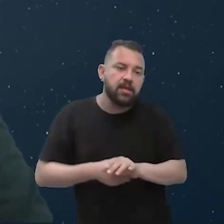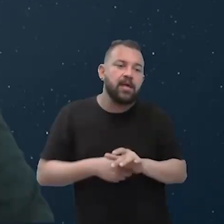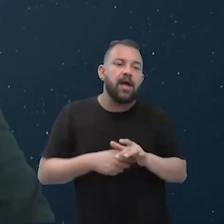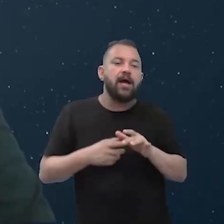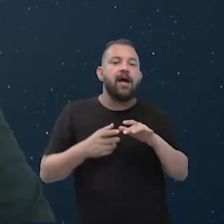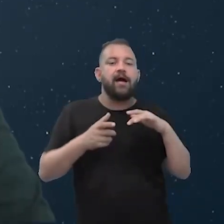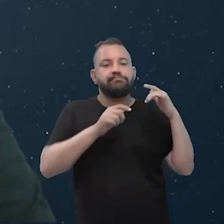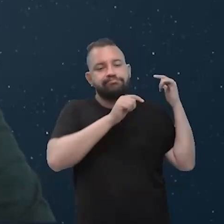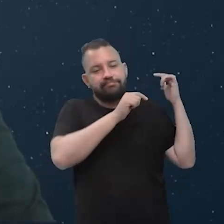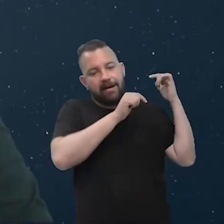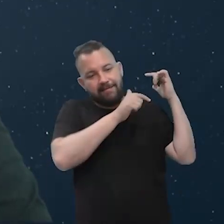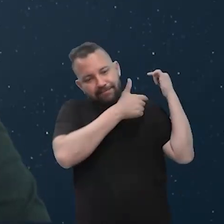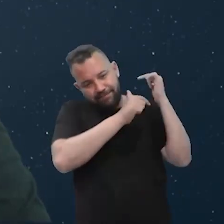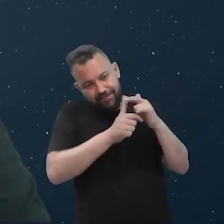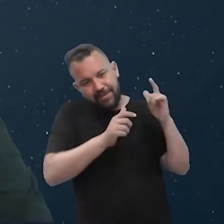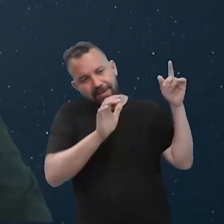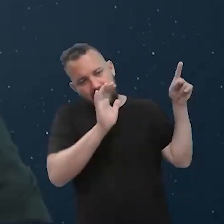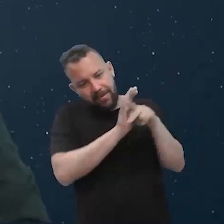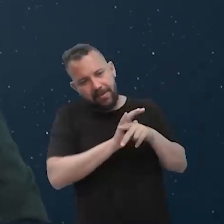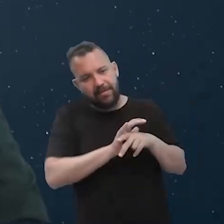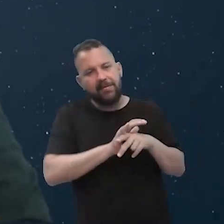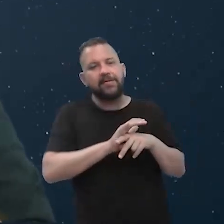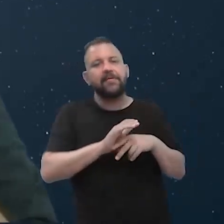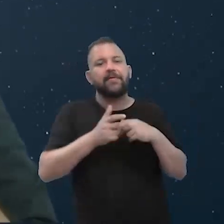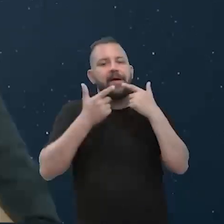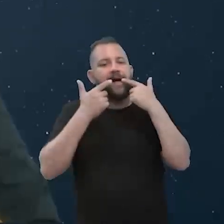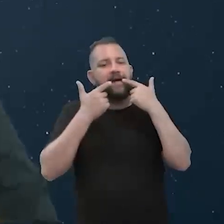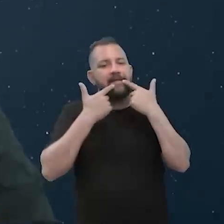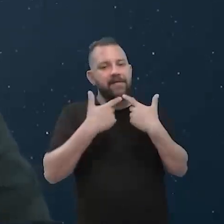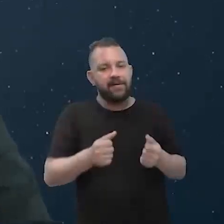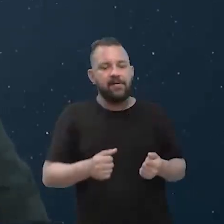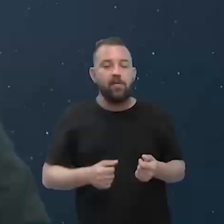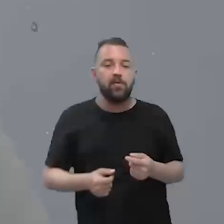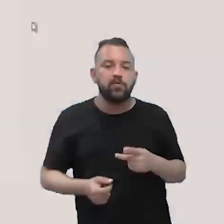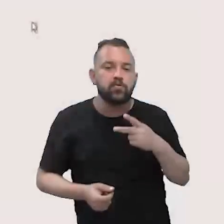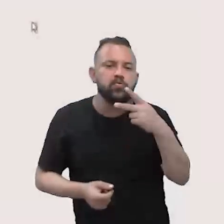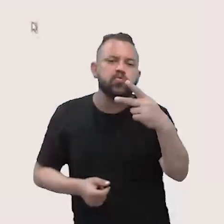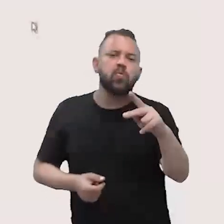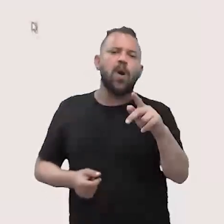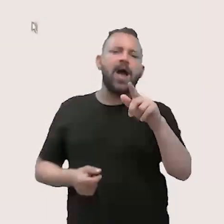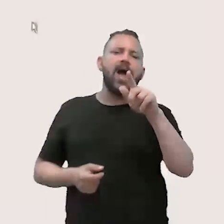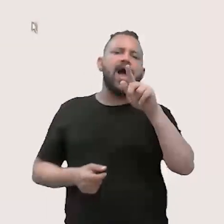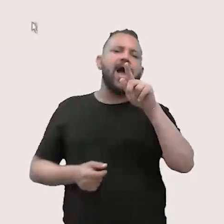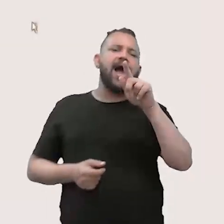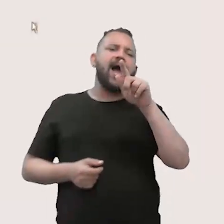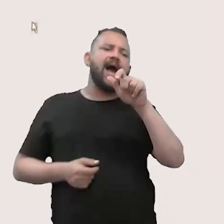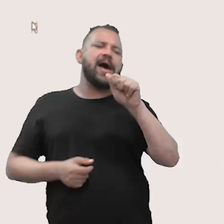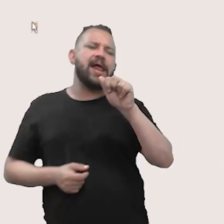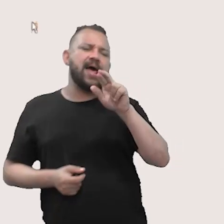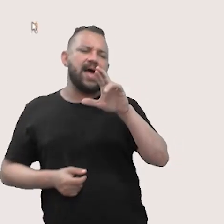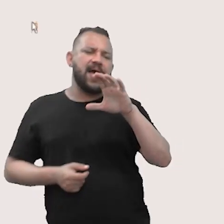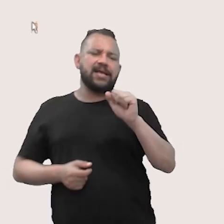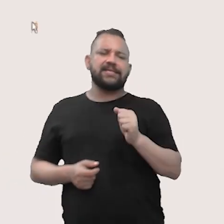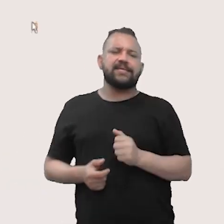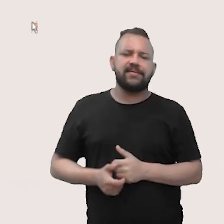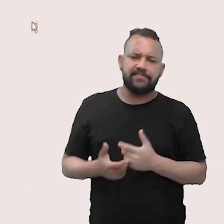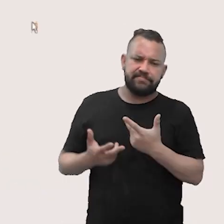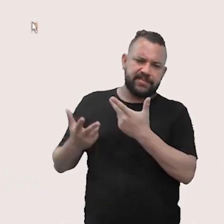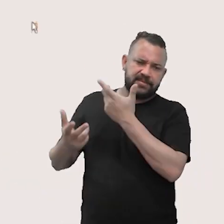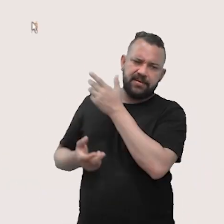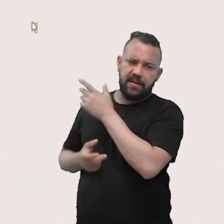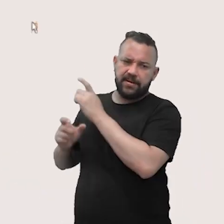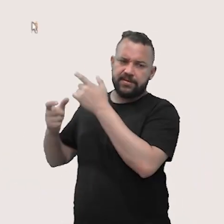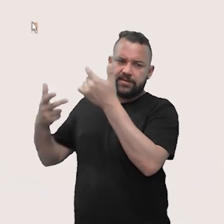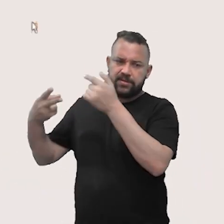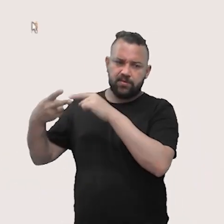diacrônica, histórica. Qual é a sua graça? Qual é a sua graça? Dá uma olhada lá na